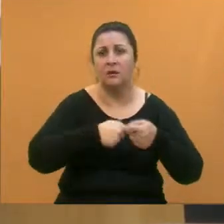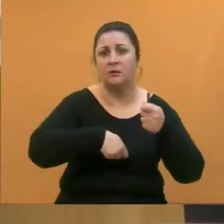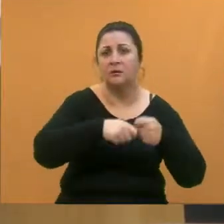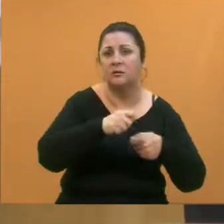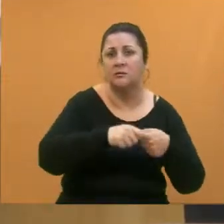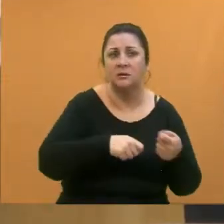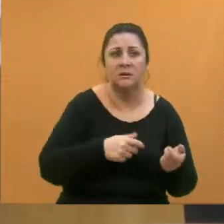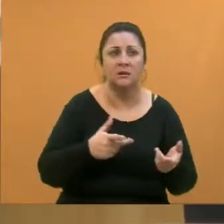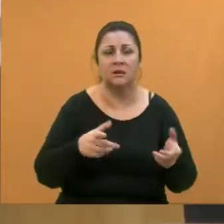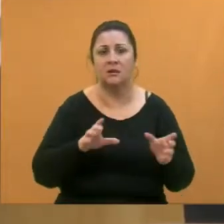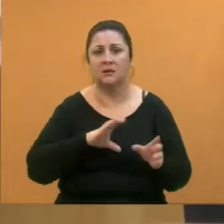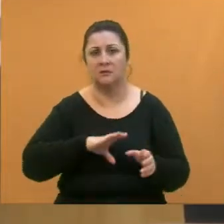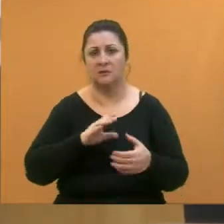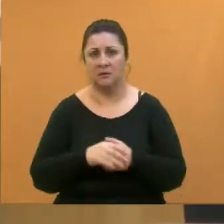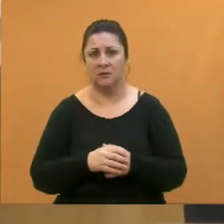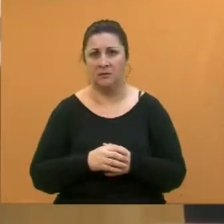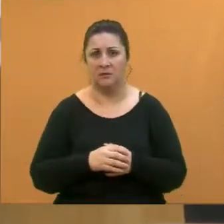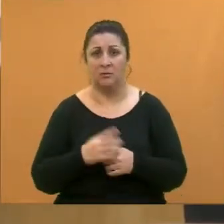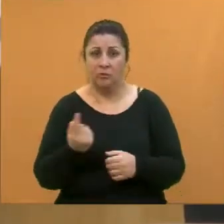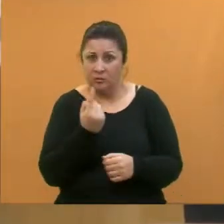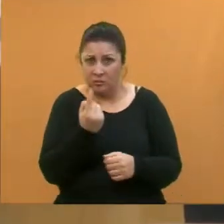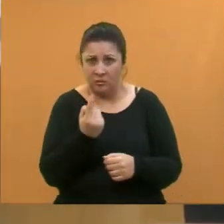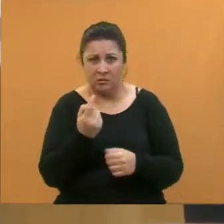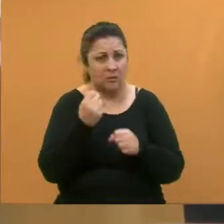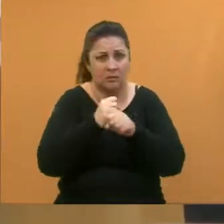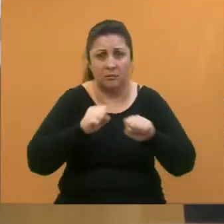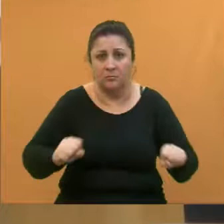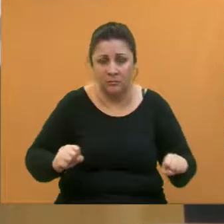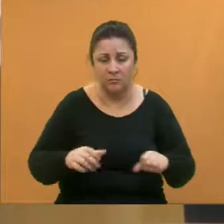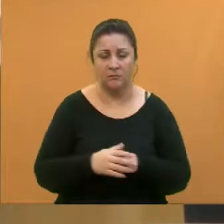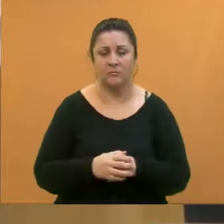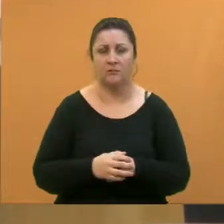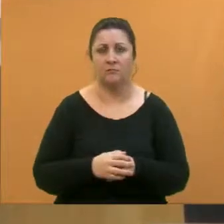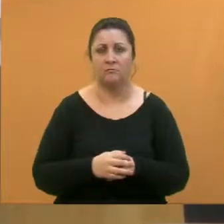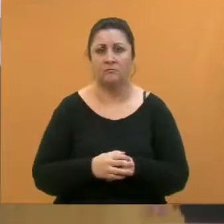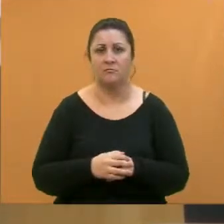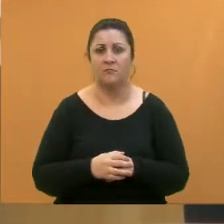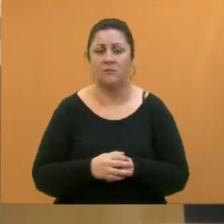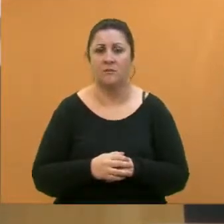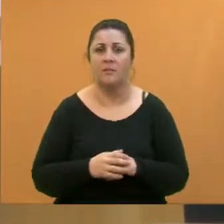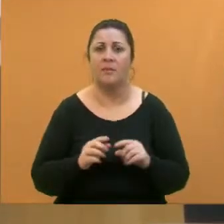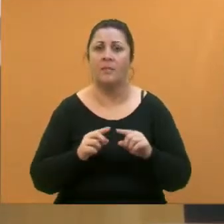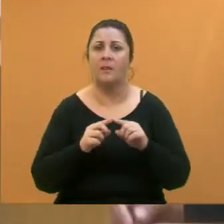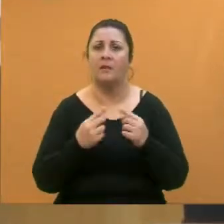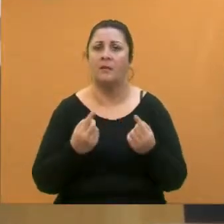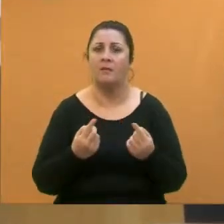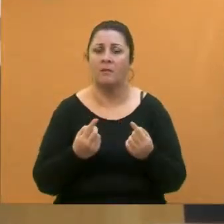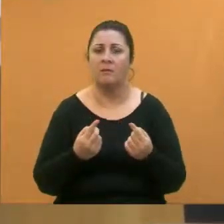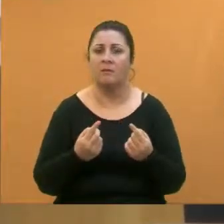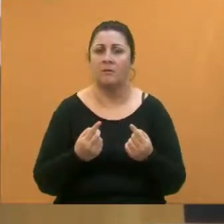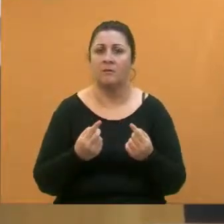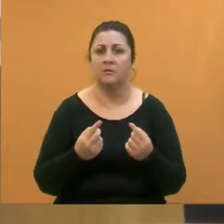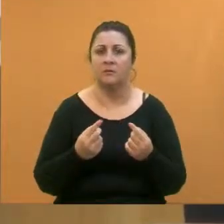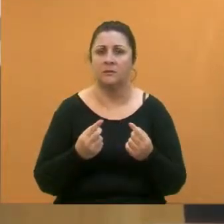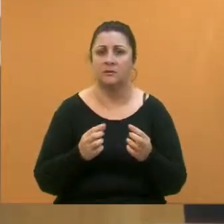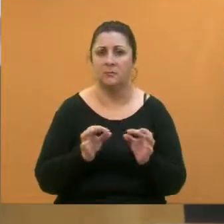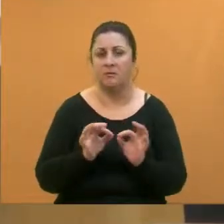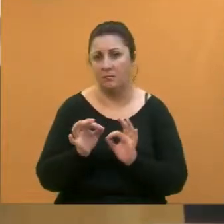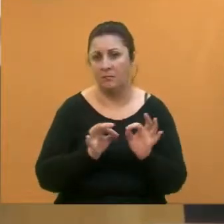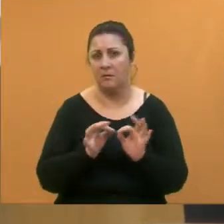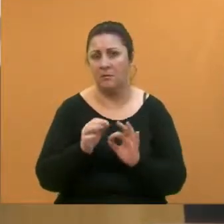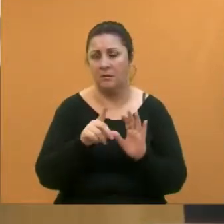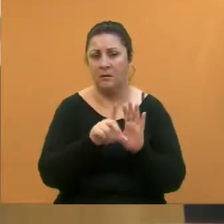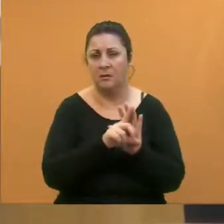cidade. Não tem como o prefeito fazer isso sozinho. É importante que isso seja feito. Só que na construção da lei